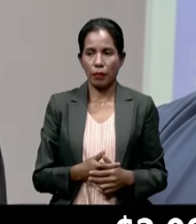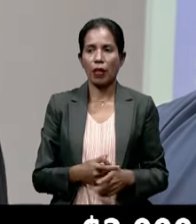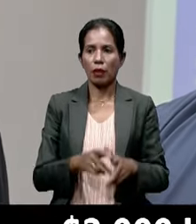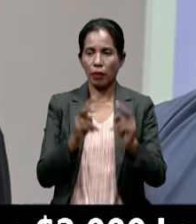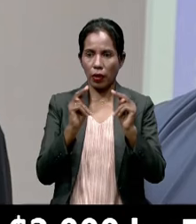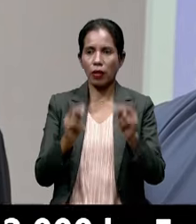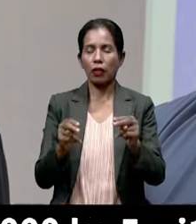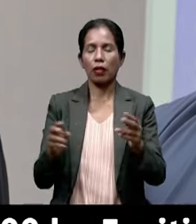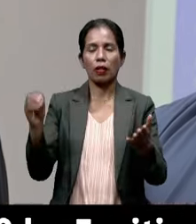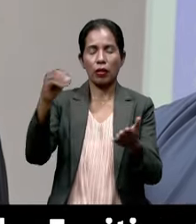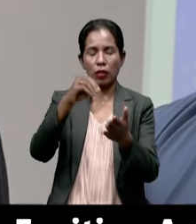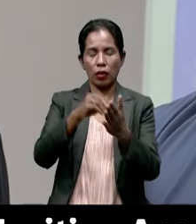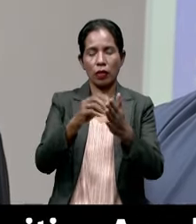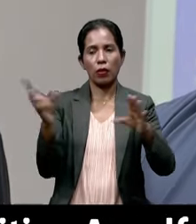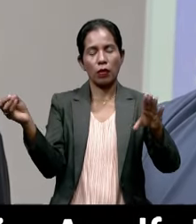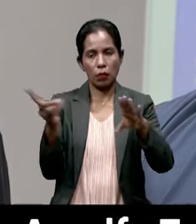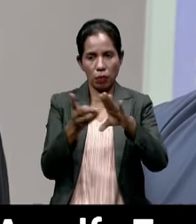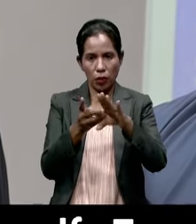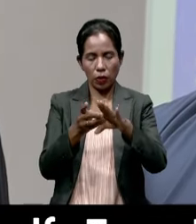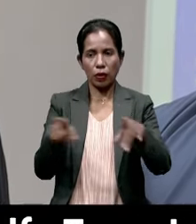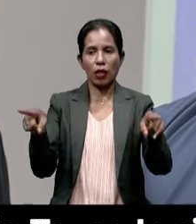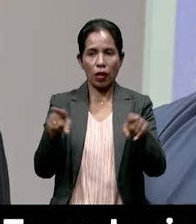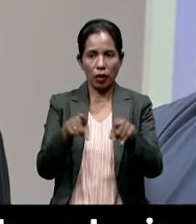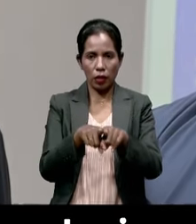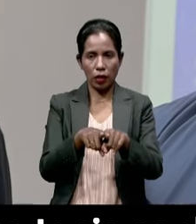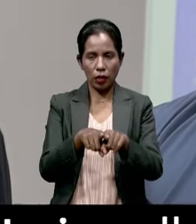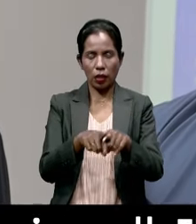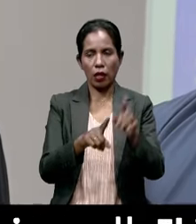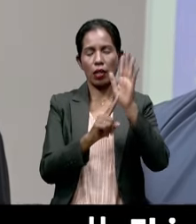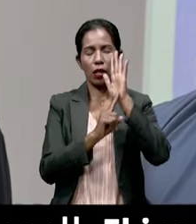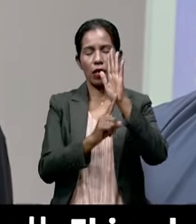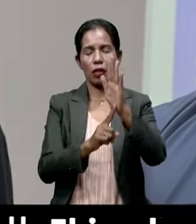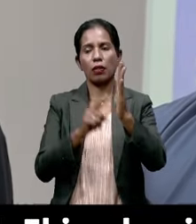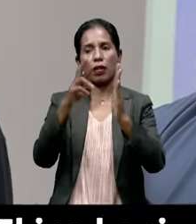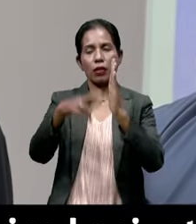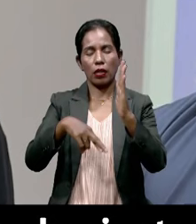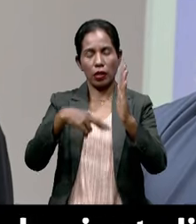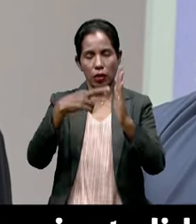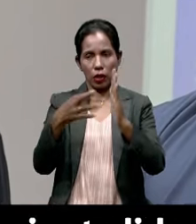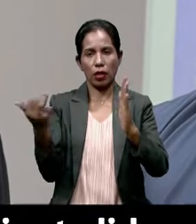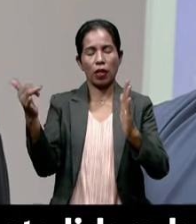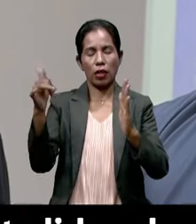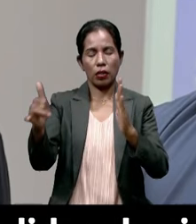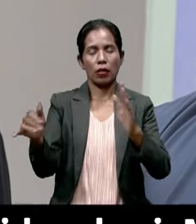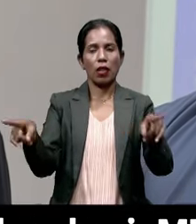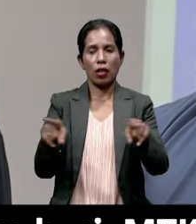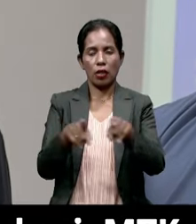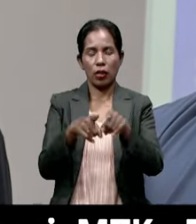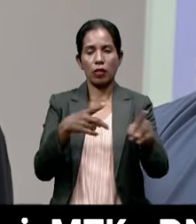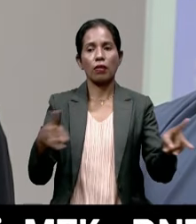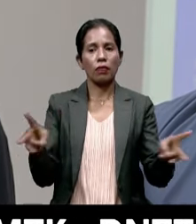Precisamos anexo documentos, sira nebe, mak sai harisa kriterio atu sai voluntário ida.